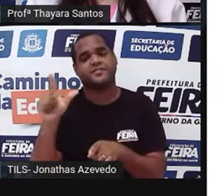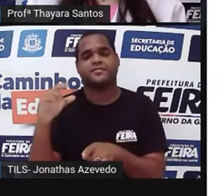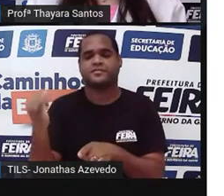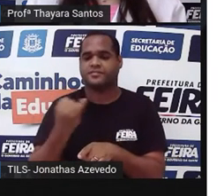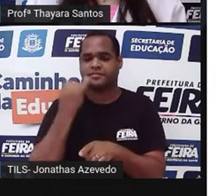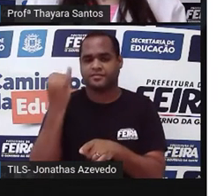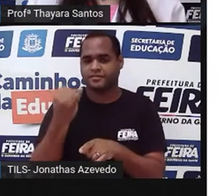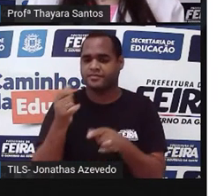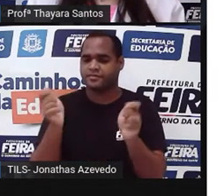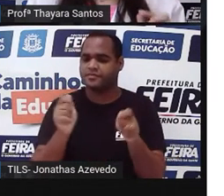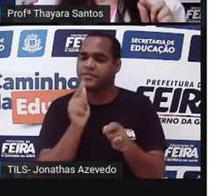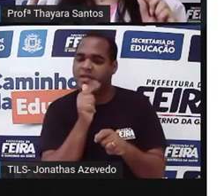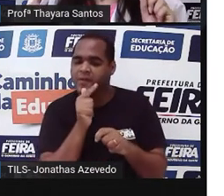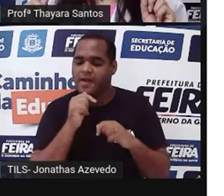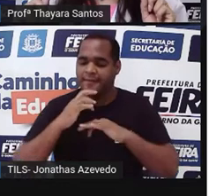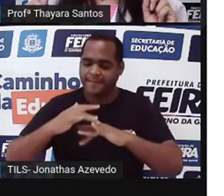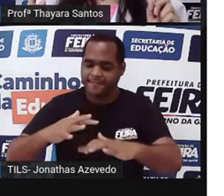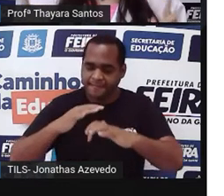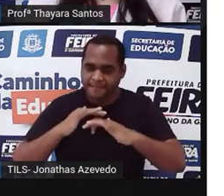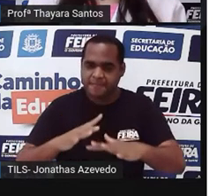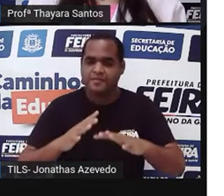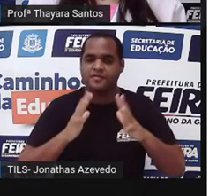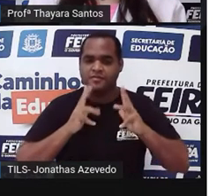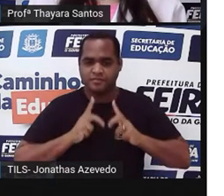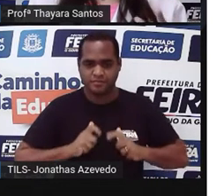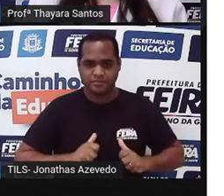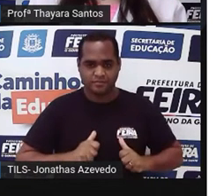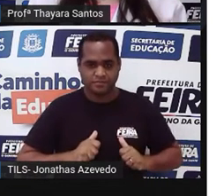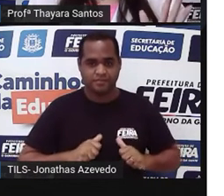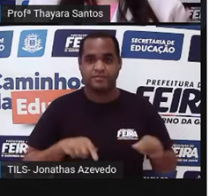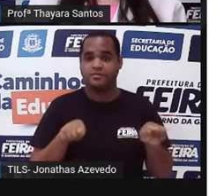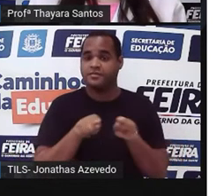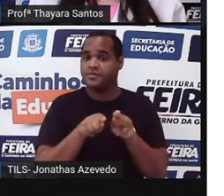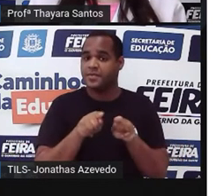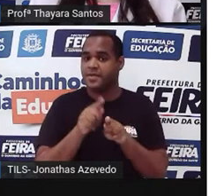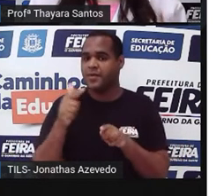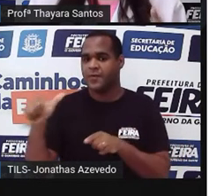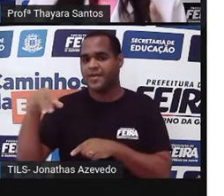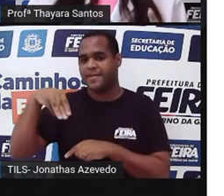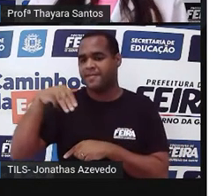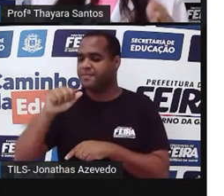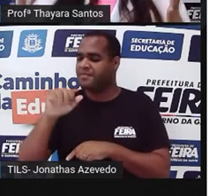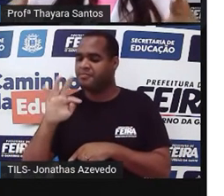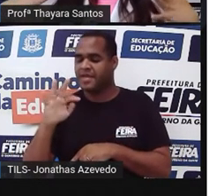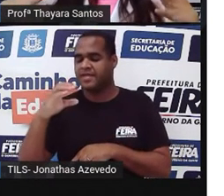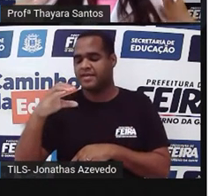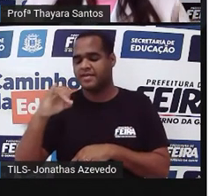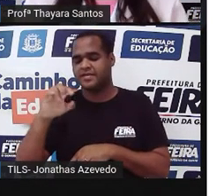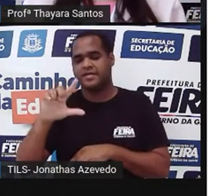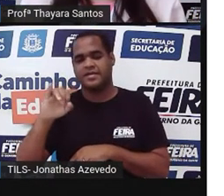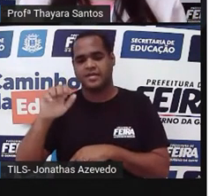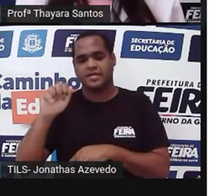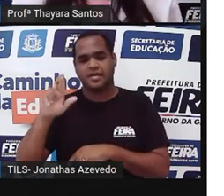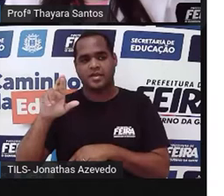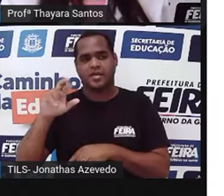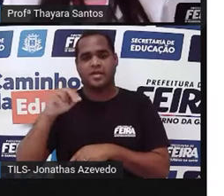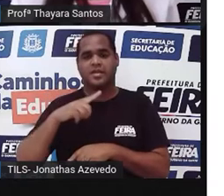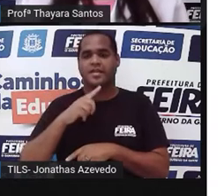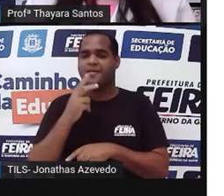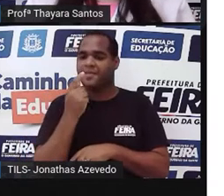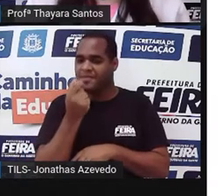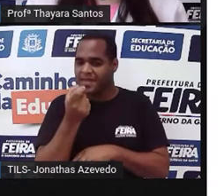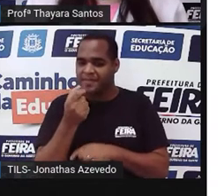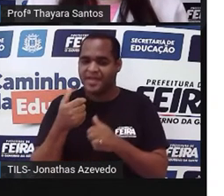água, purificação da água. Tem uma coisa chamada mata ciliar. É aquela vegetação que fica geralmente na beira dos